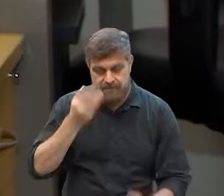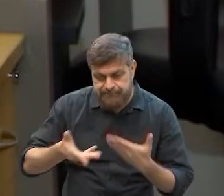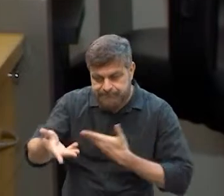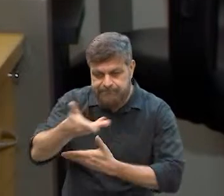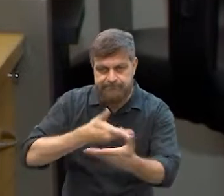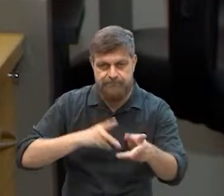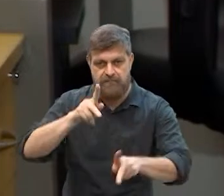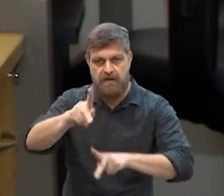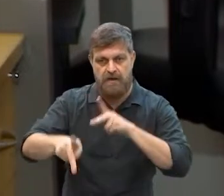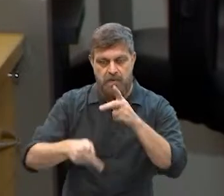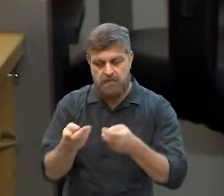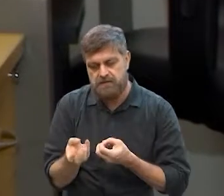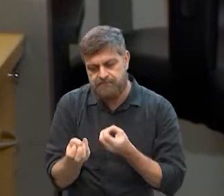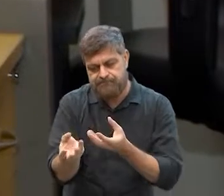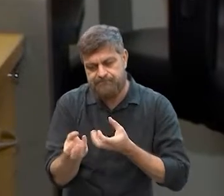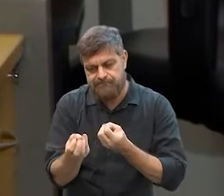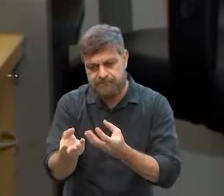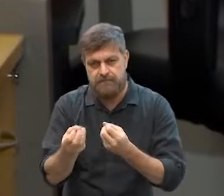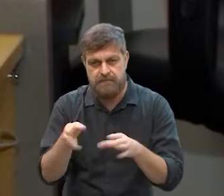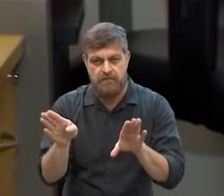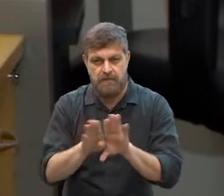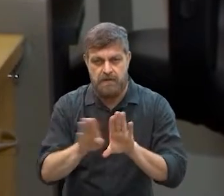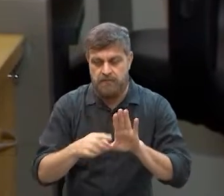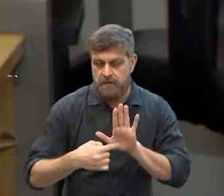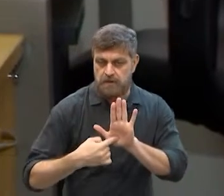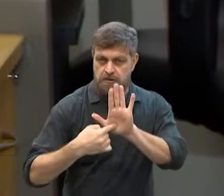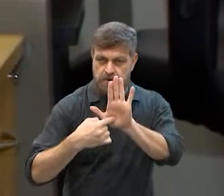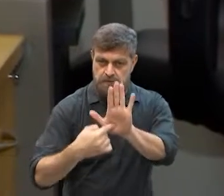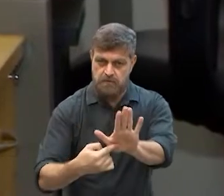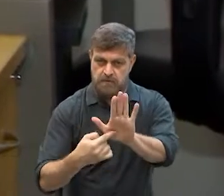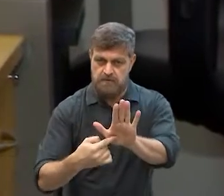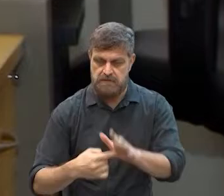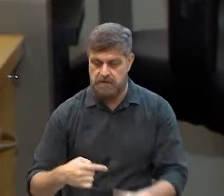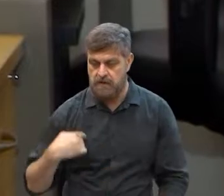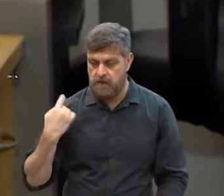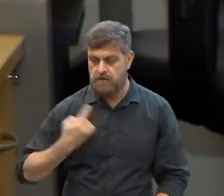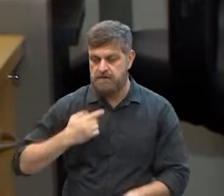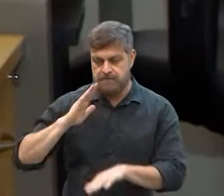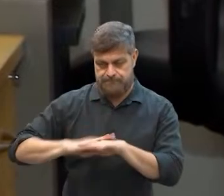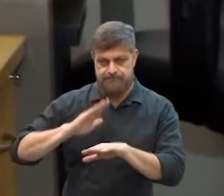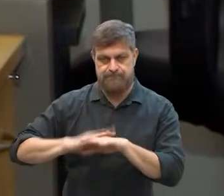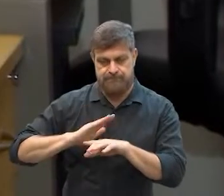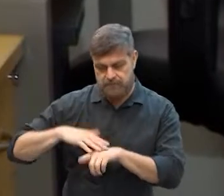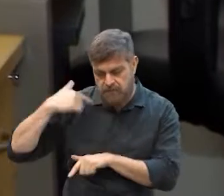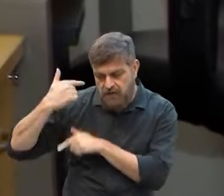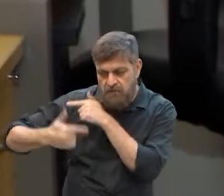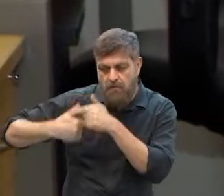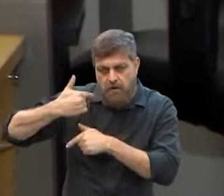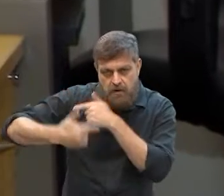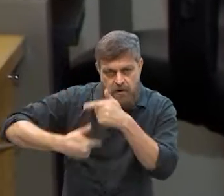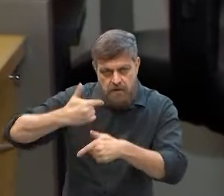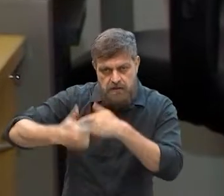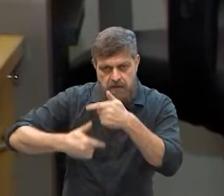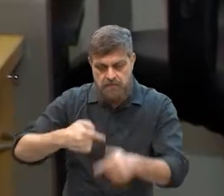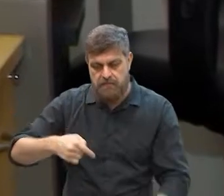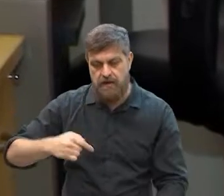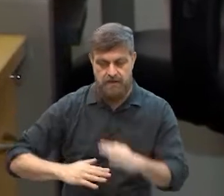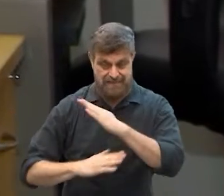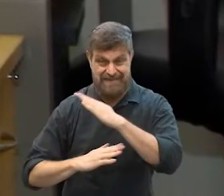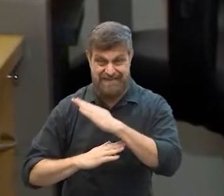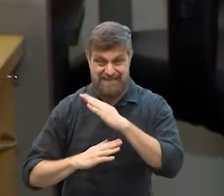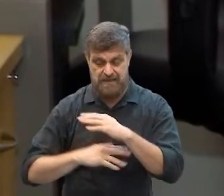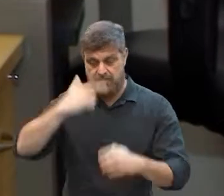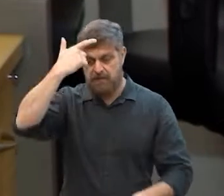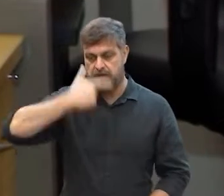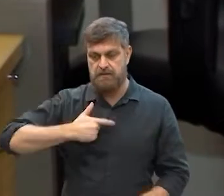com a população e de prestar, vamos dizer assim, contas do trabalho que a gente tem feito aqui na Casa